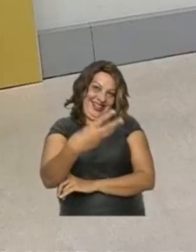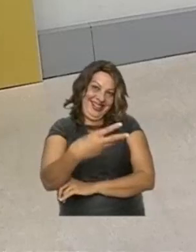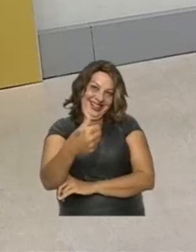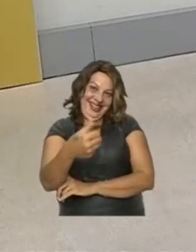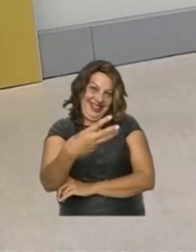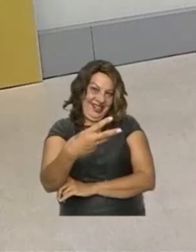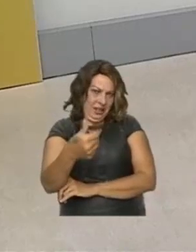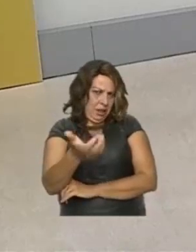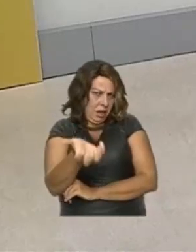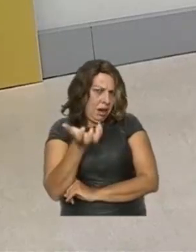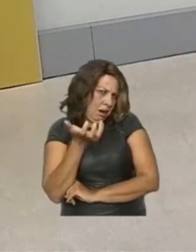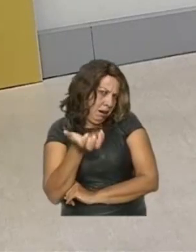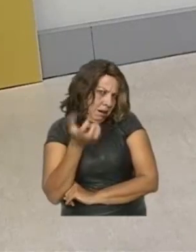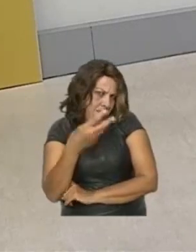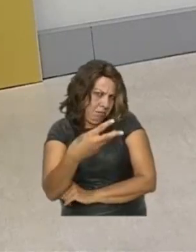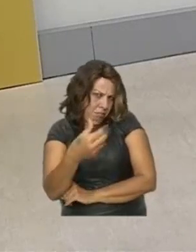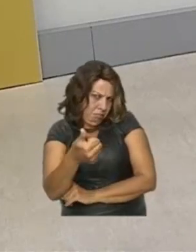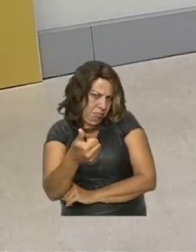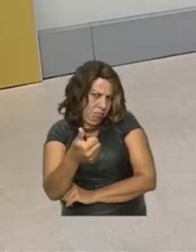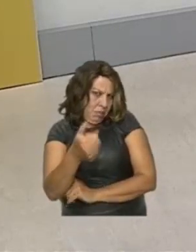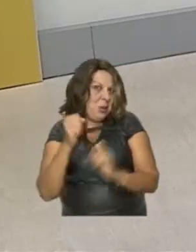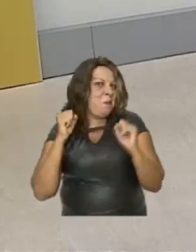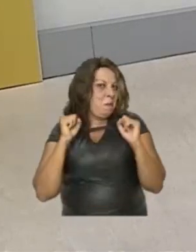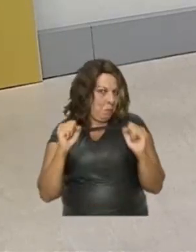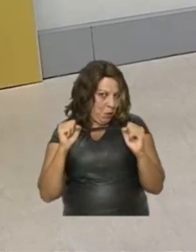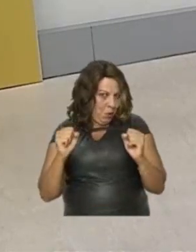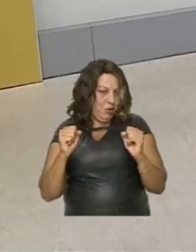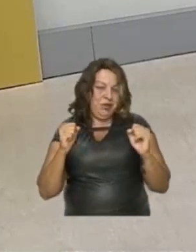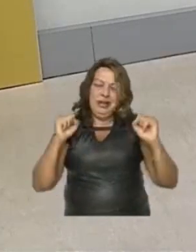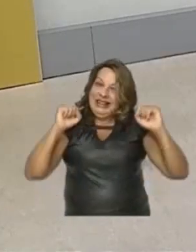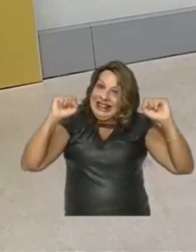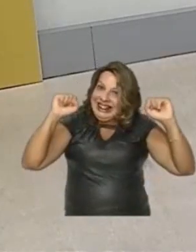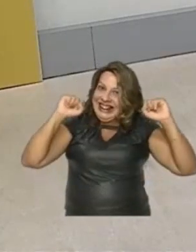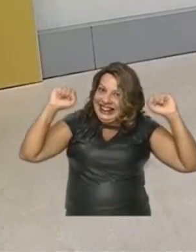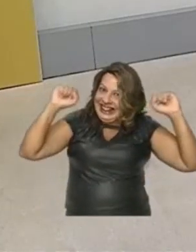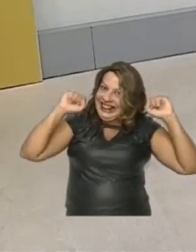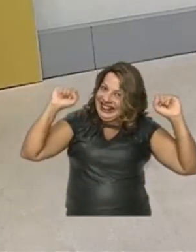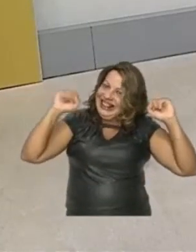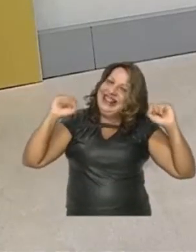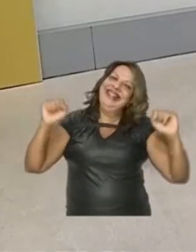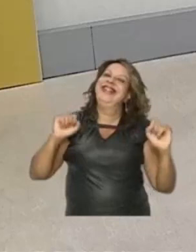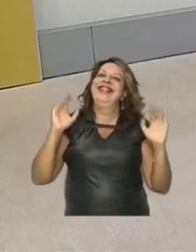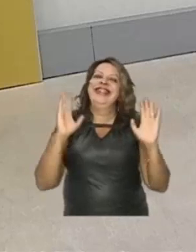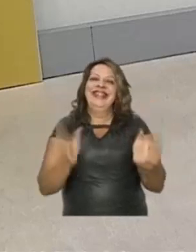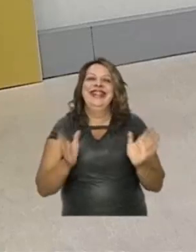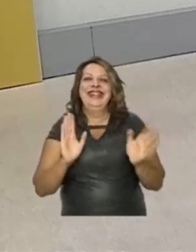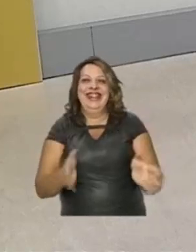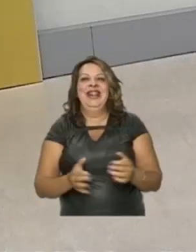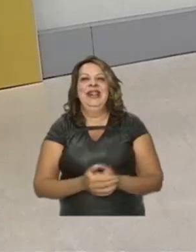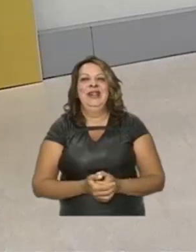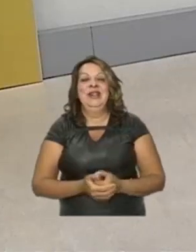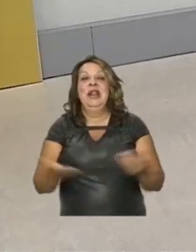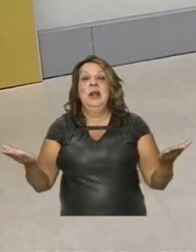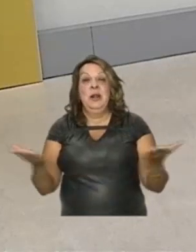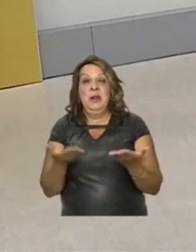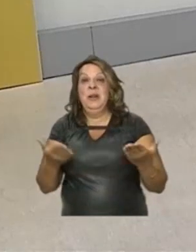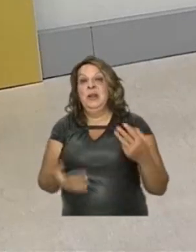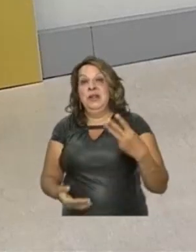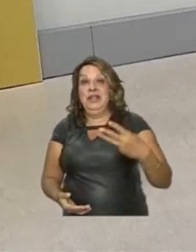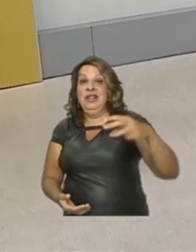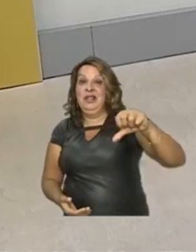31, quem quer o 31? Pode comemorar, porque o 31 já foi pro painel, 39 agora,